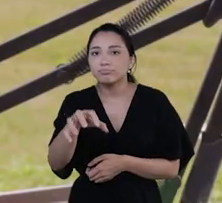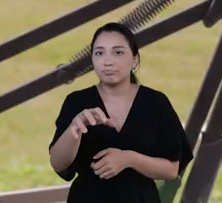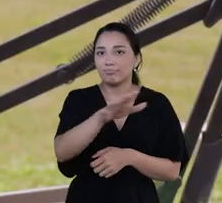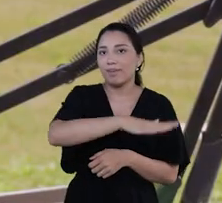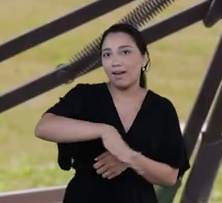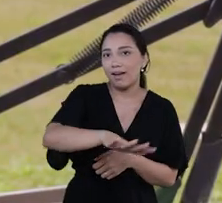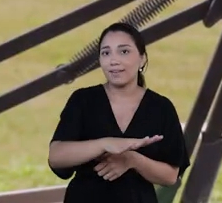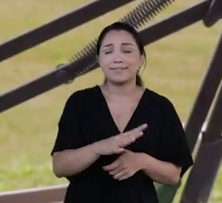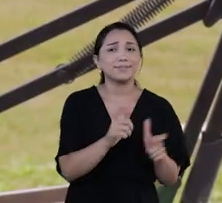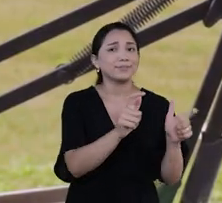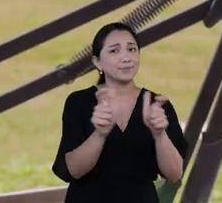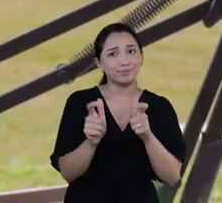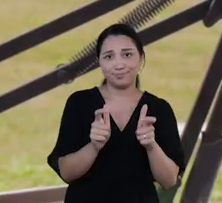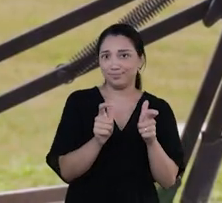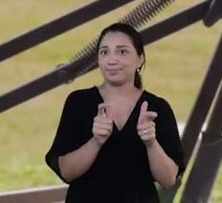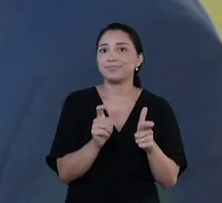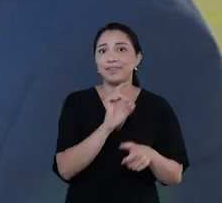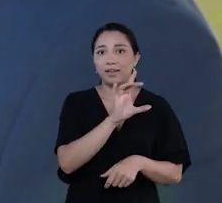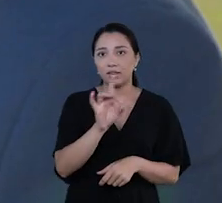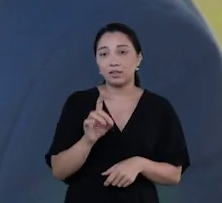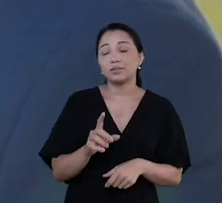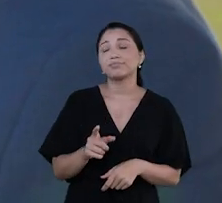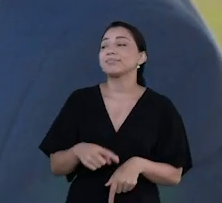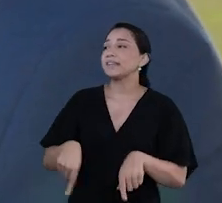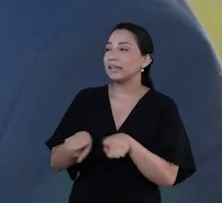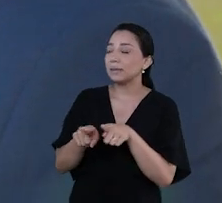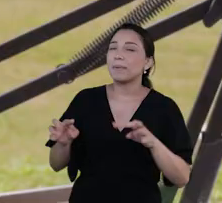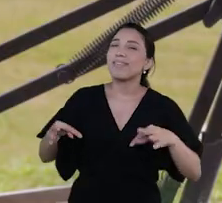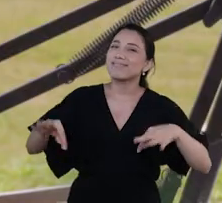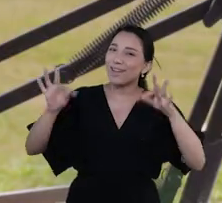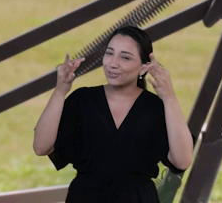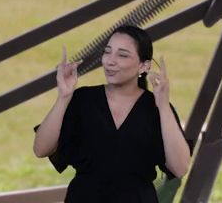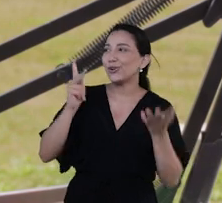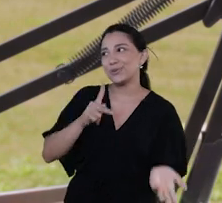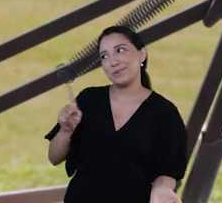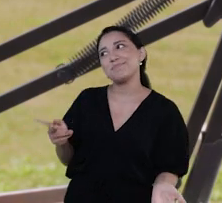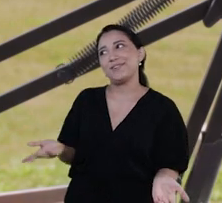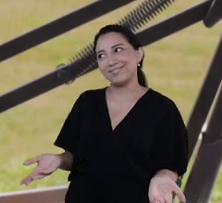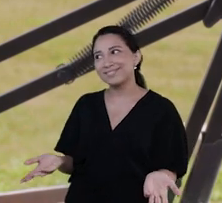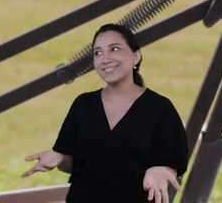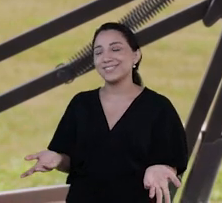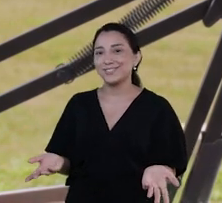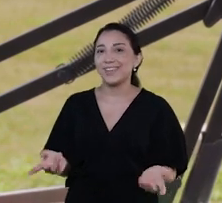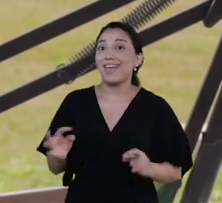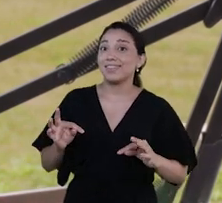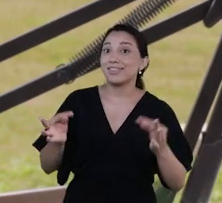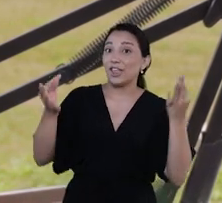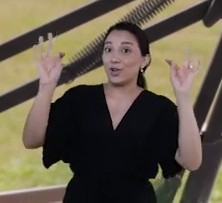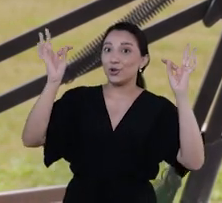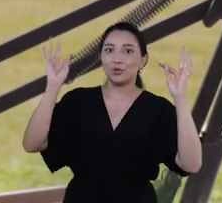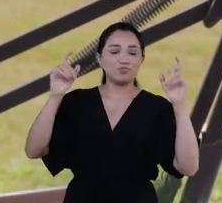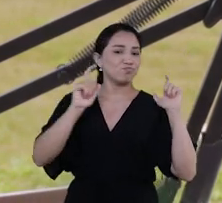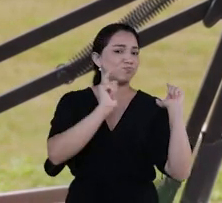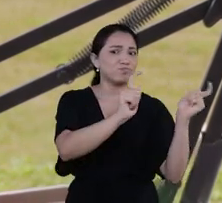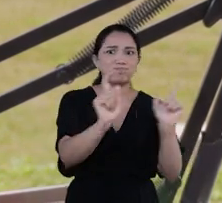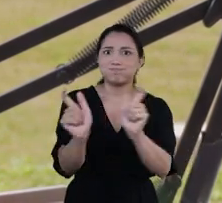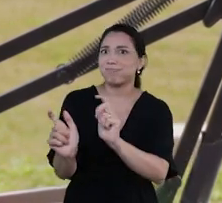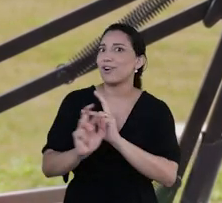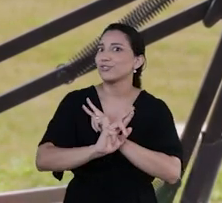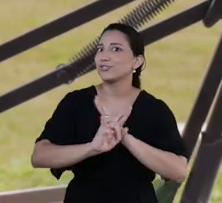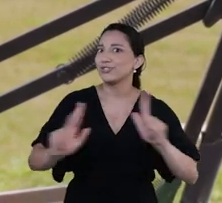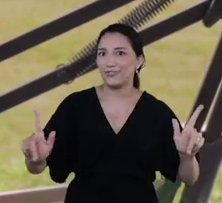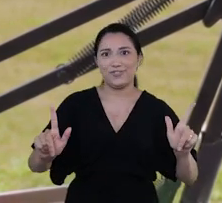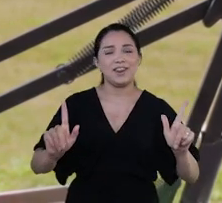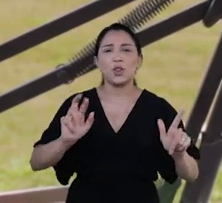e isso é tecnologia também né professor é a gente precisa compreender que tecnologia tá em muitos lugares não só nos nossos aparelhos